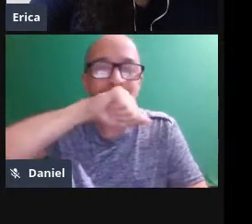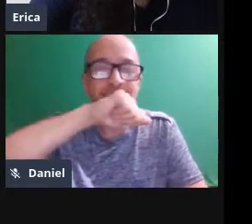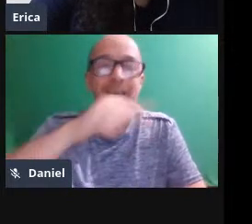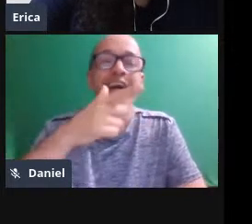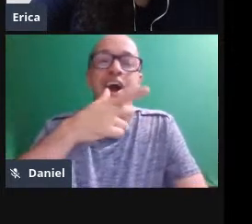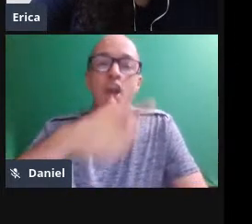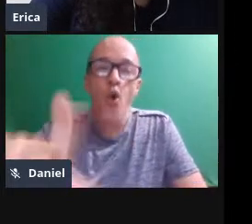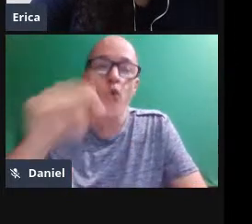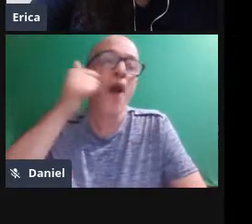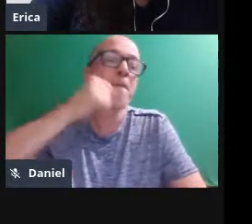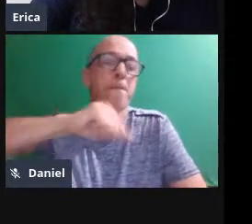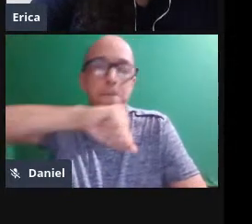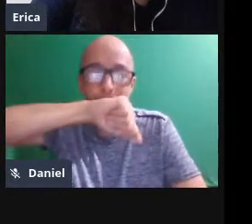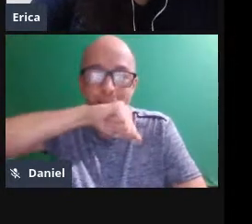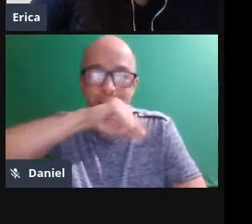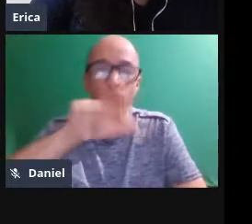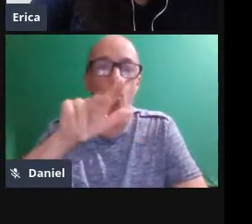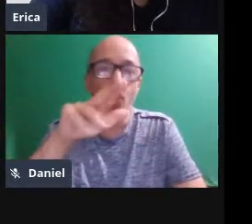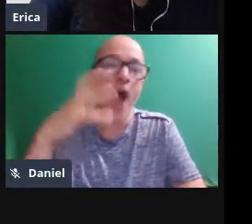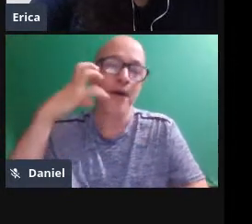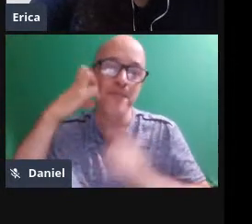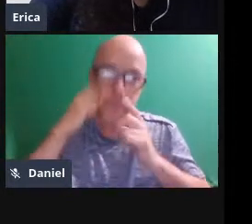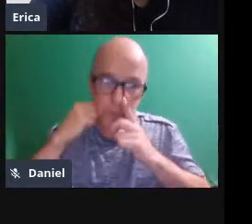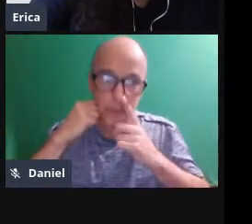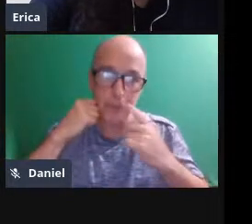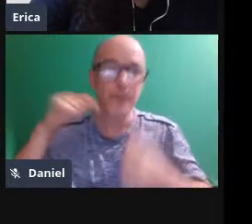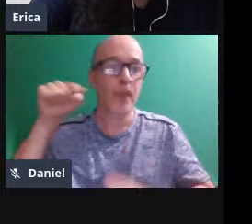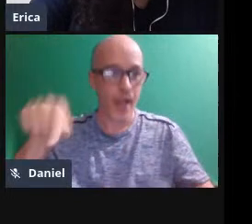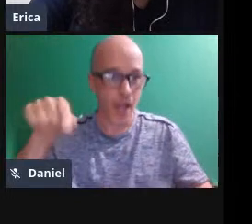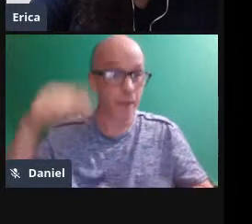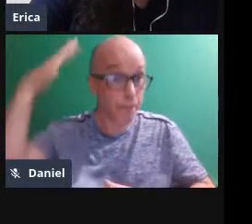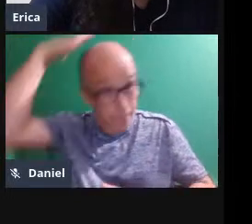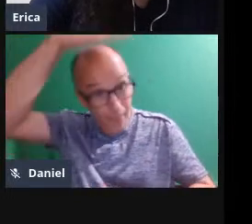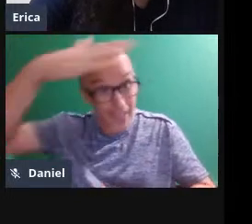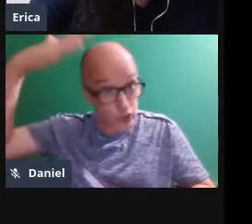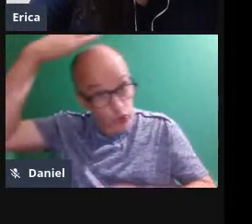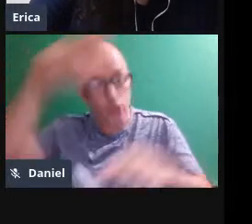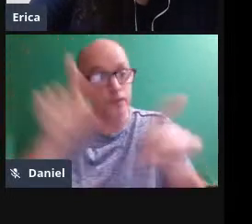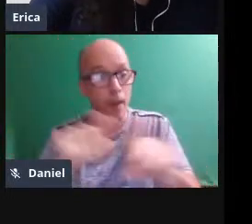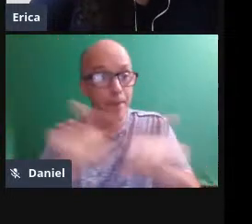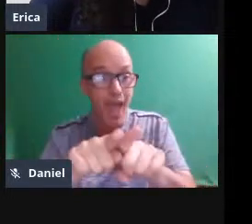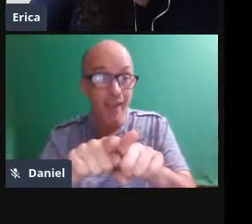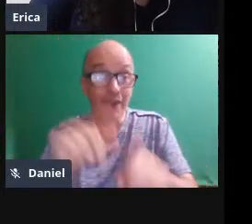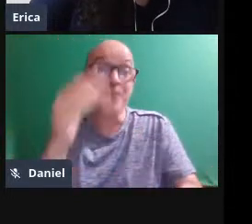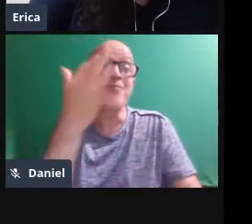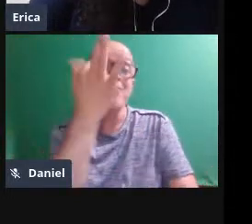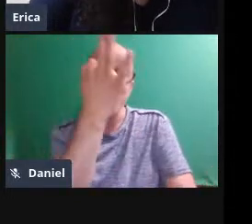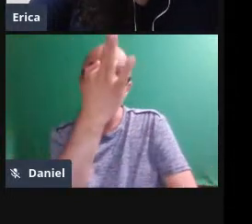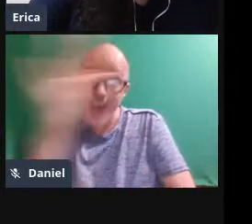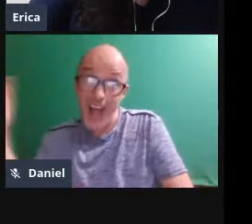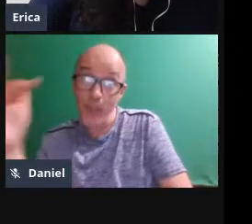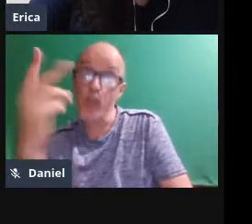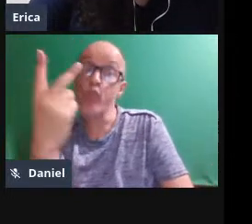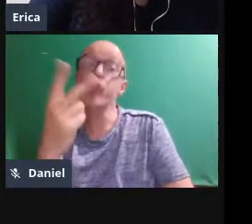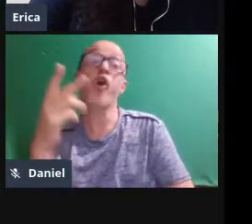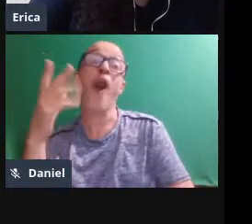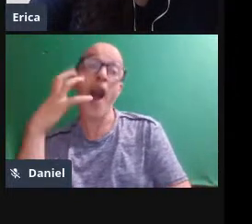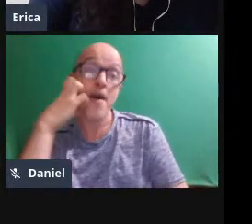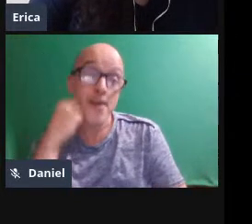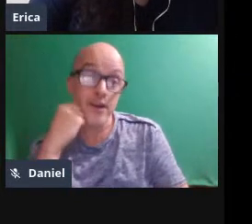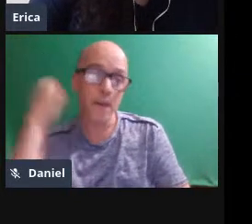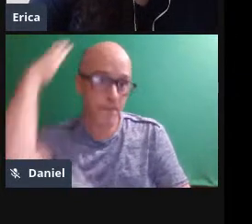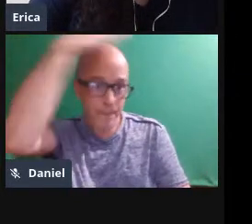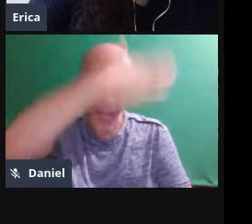É como se nós tivéssemos sido adotados pela língua de sinais francesa, né? O México